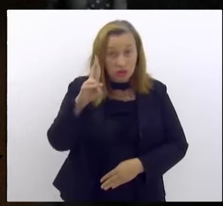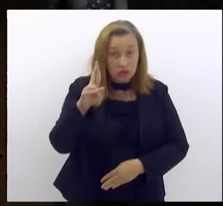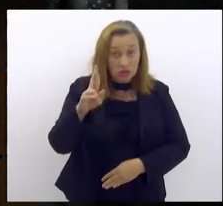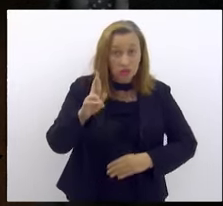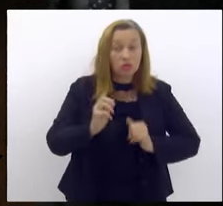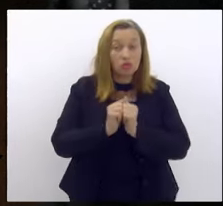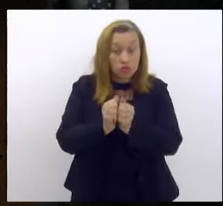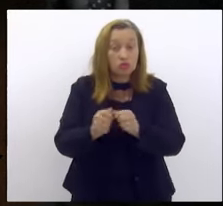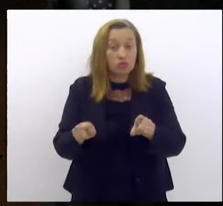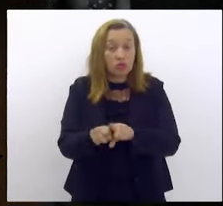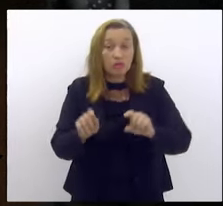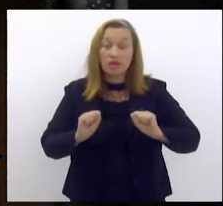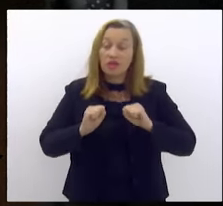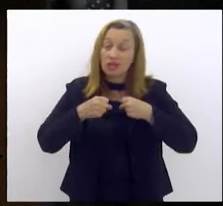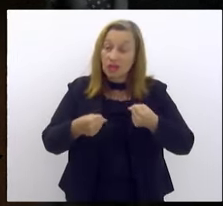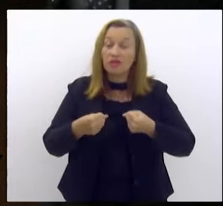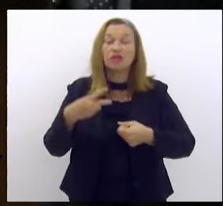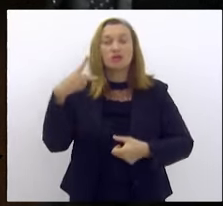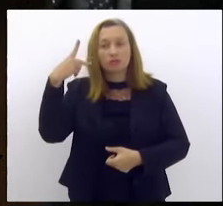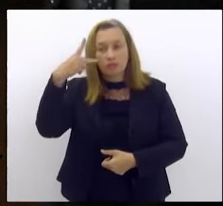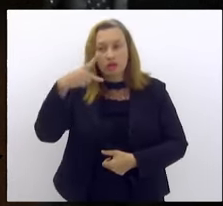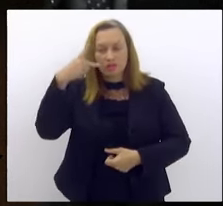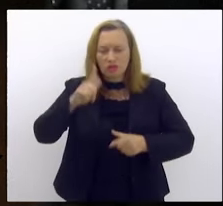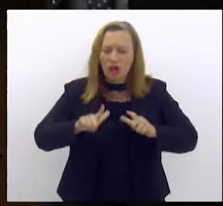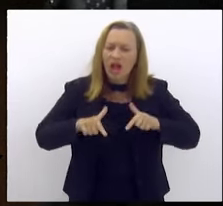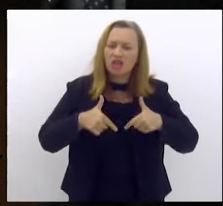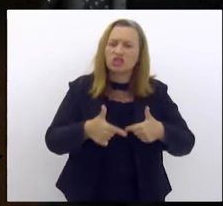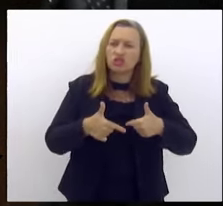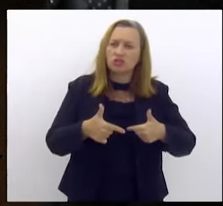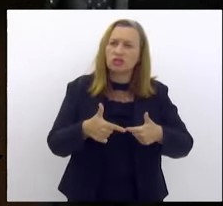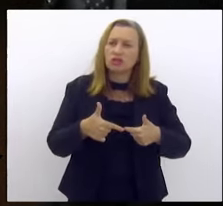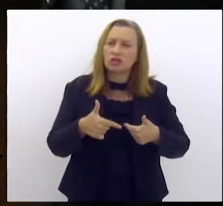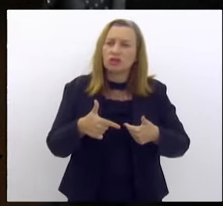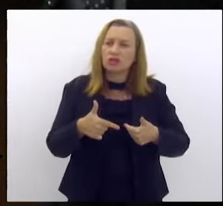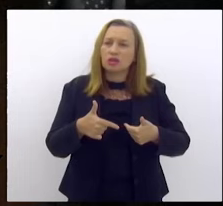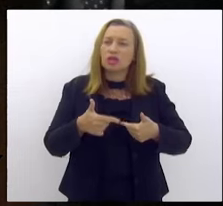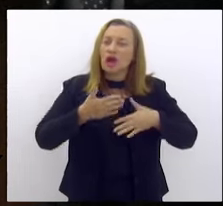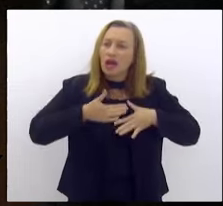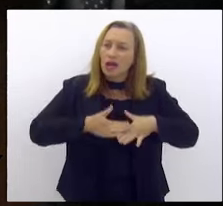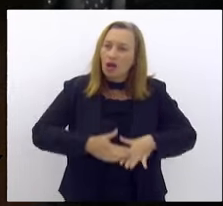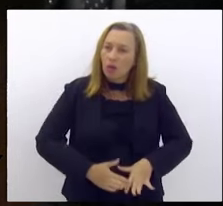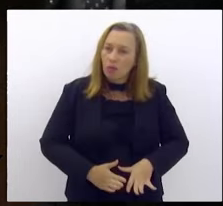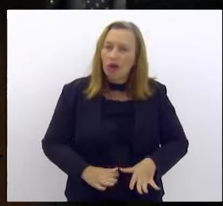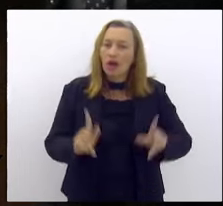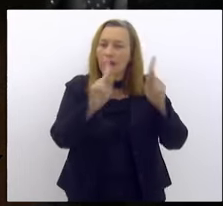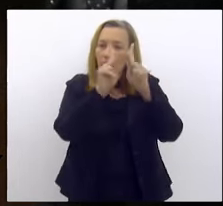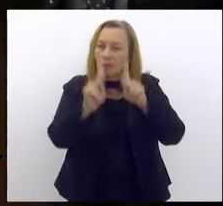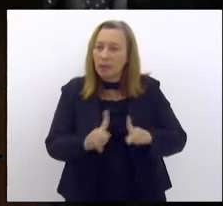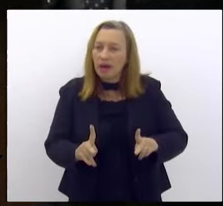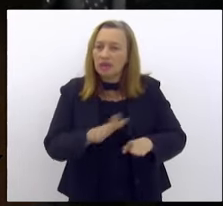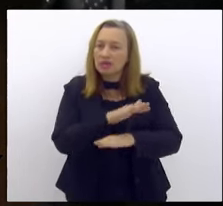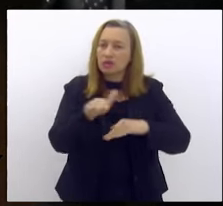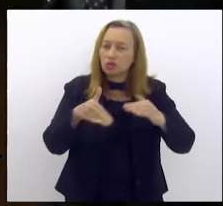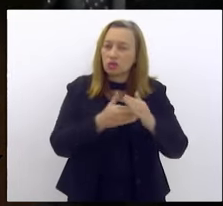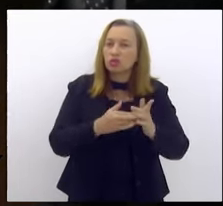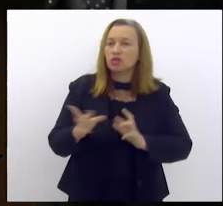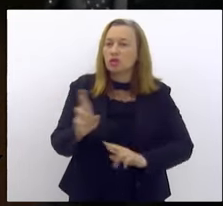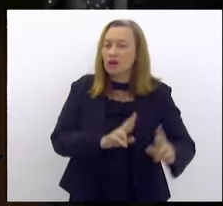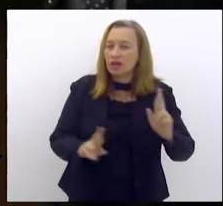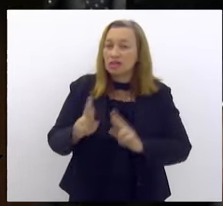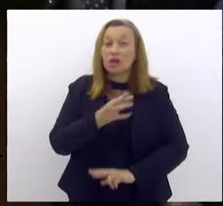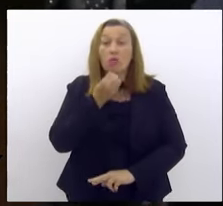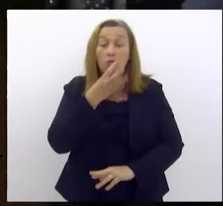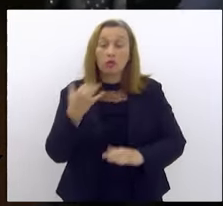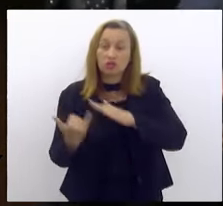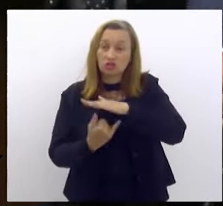sentido, defendendo o parlamento, agindo para acalmar os ânimos, apaziguar, manter as boas relações institucionais,